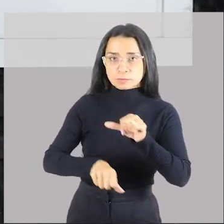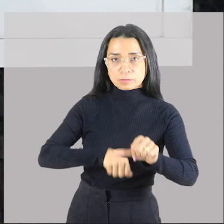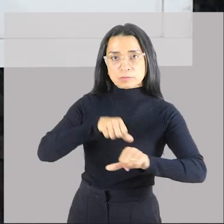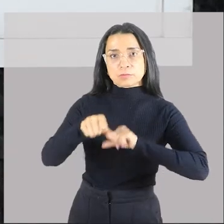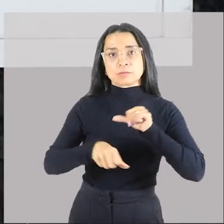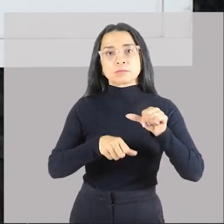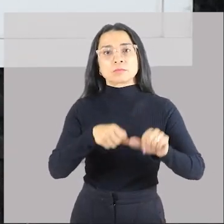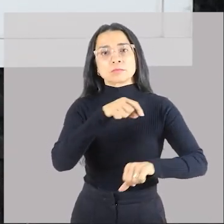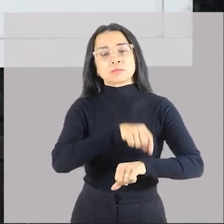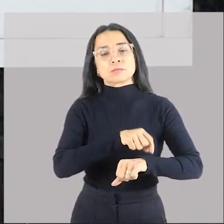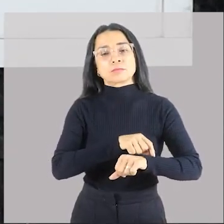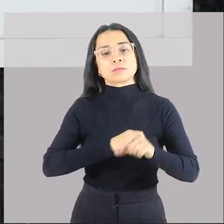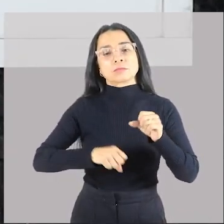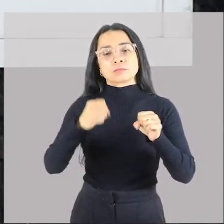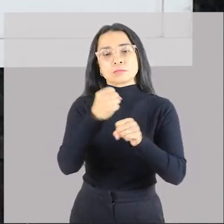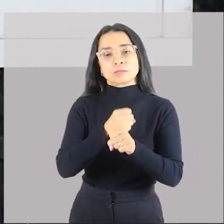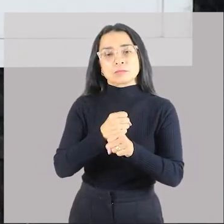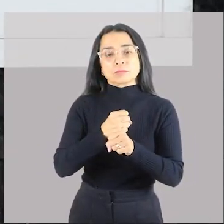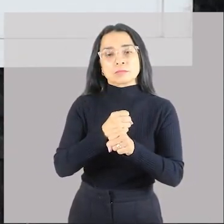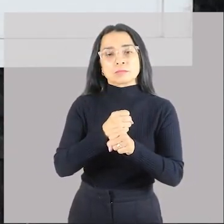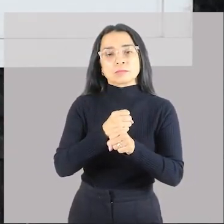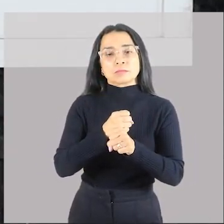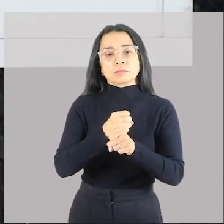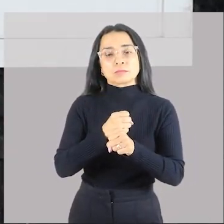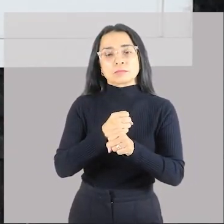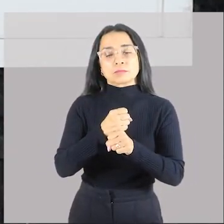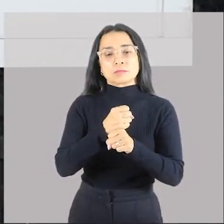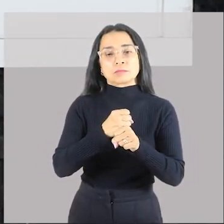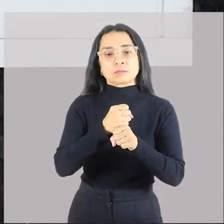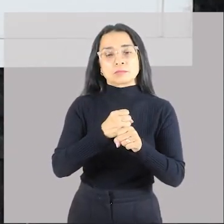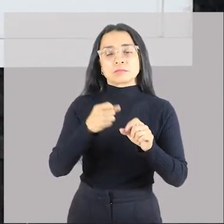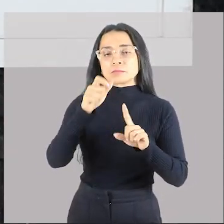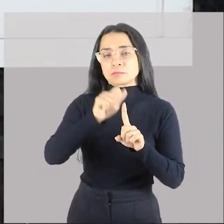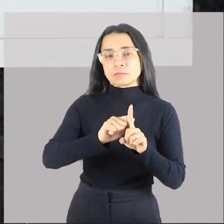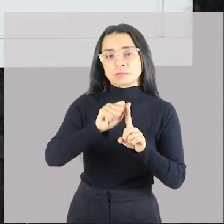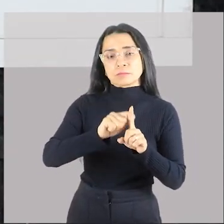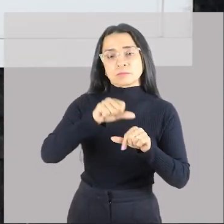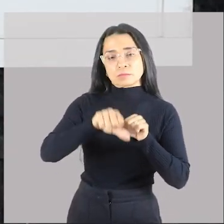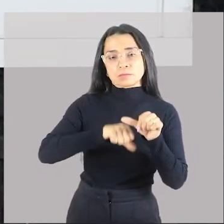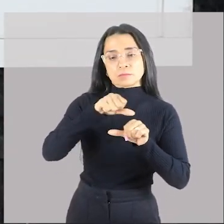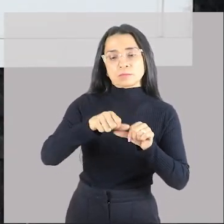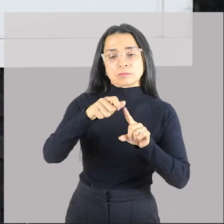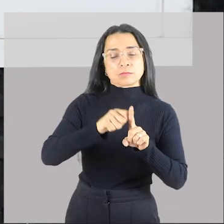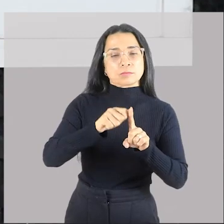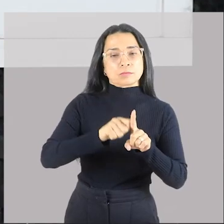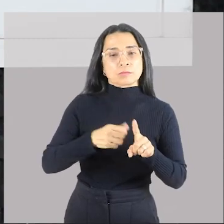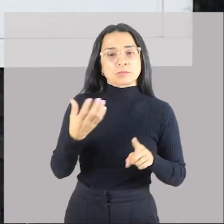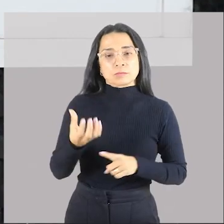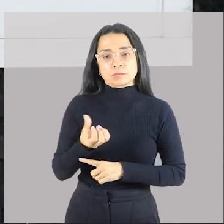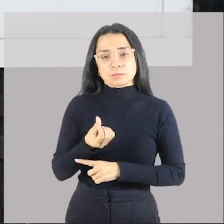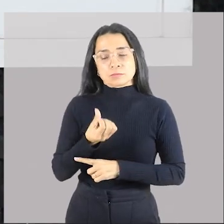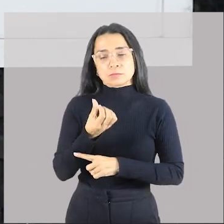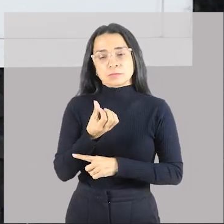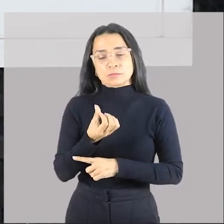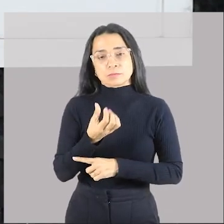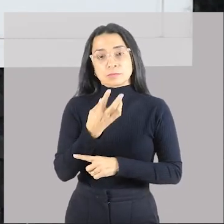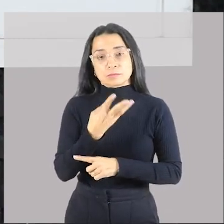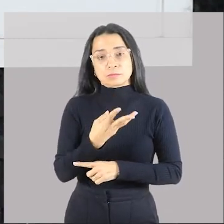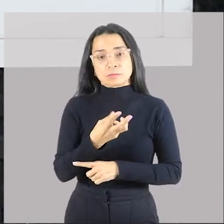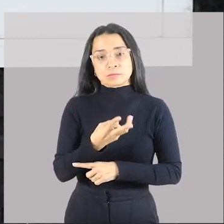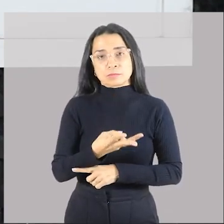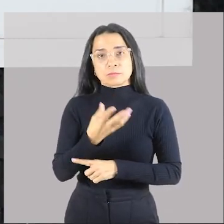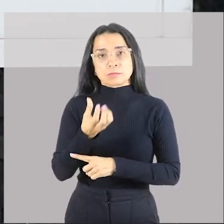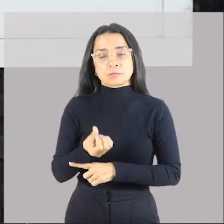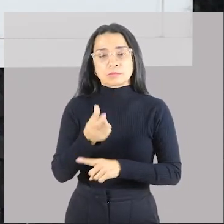esse tempo aí para meses. Então esse tempo aqui, ó, é a mesma cor de 36